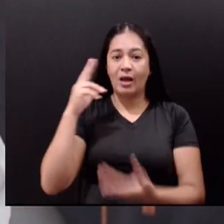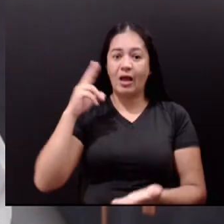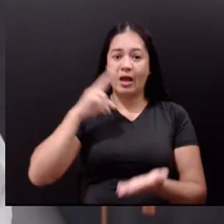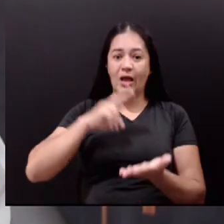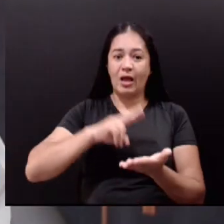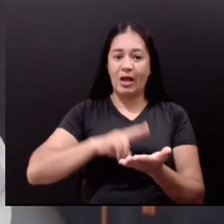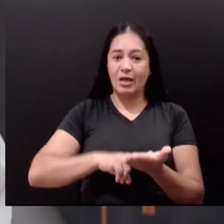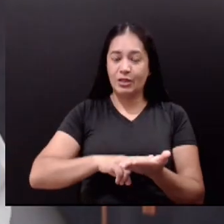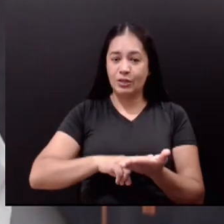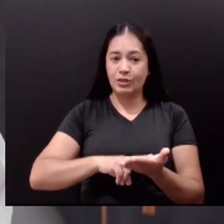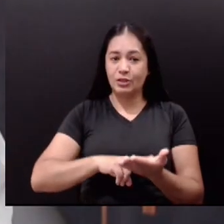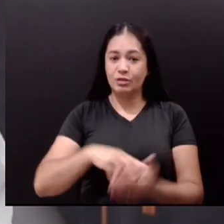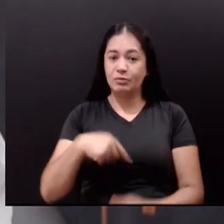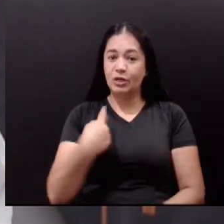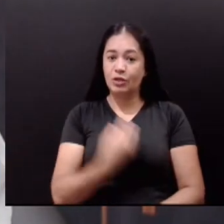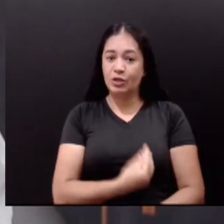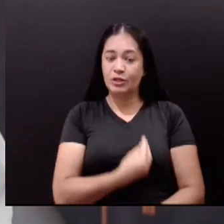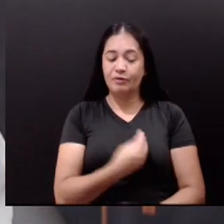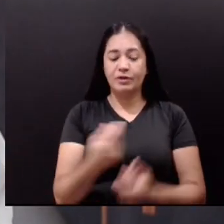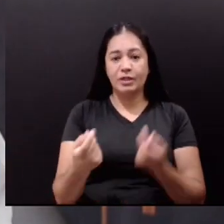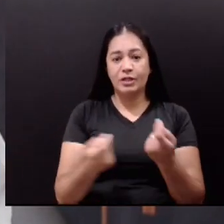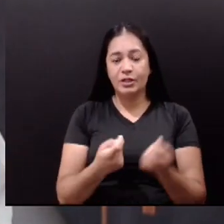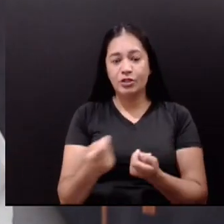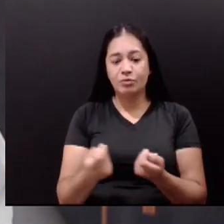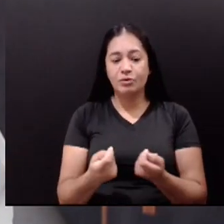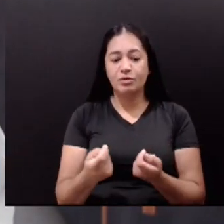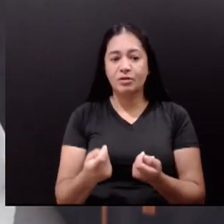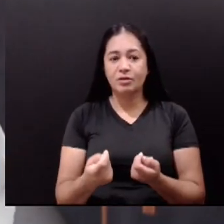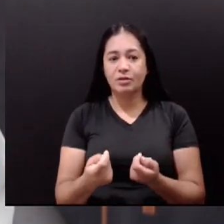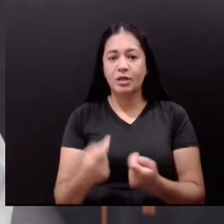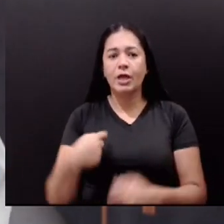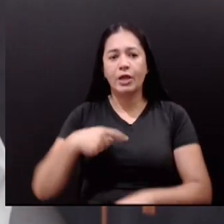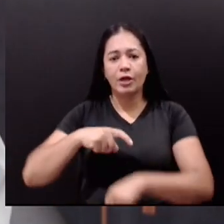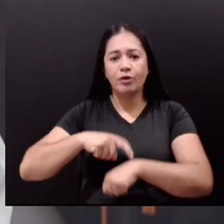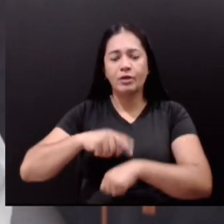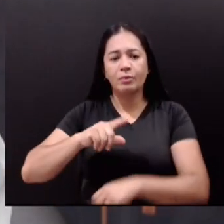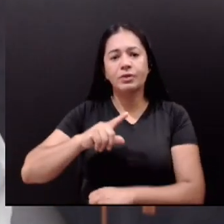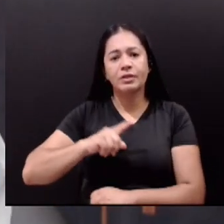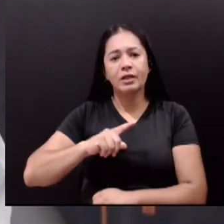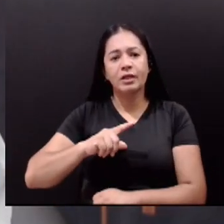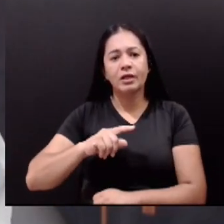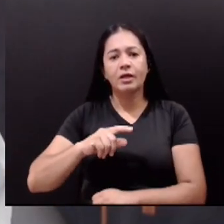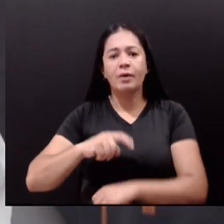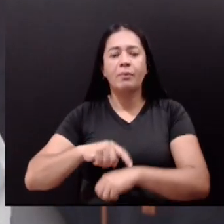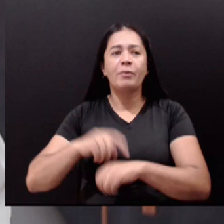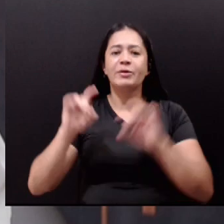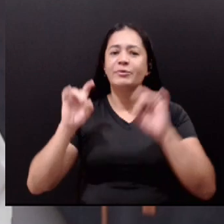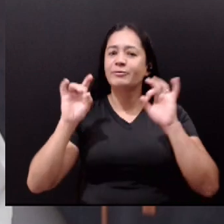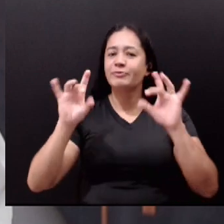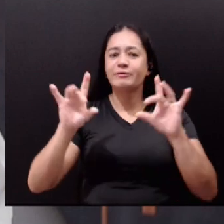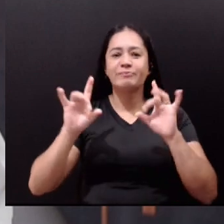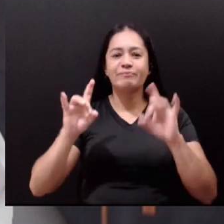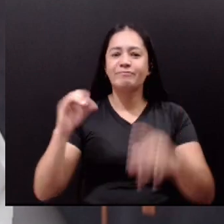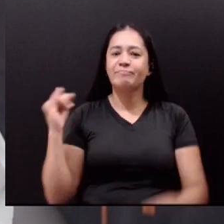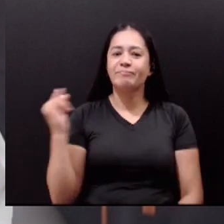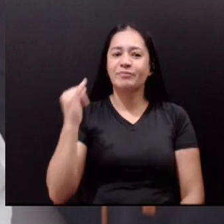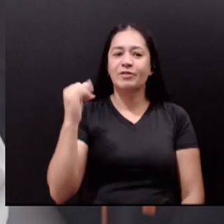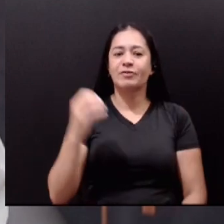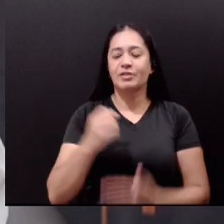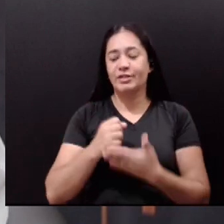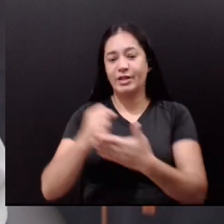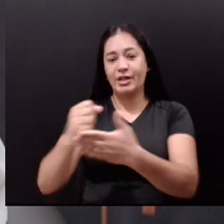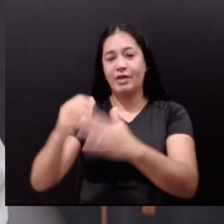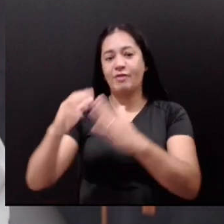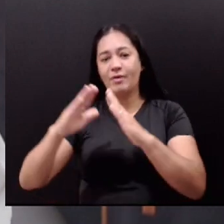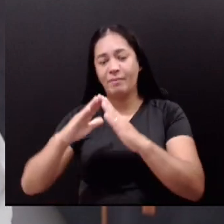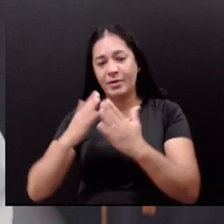atual e administrá-la. Então eu tenho tempos, momentos muito preciosos, né, quando você leva um filho para a escola, traz o filho da escola, às vezes